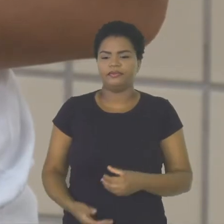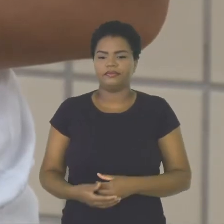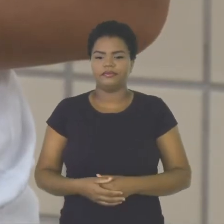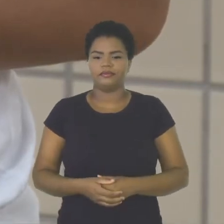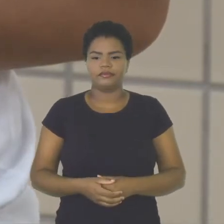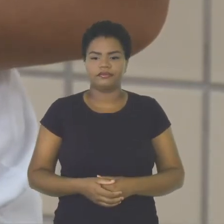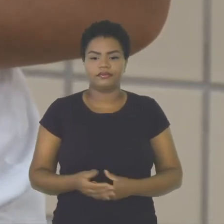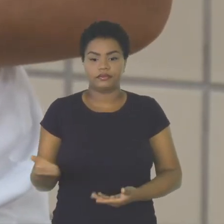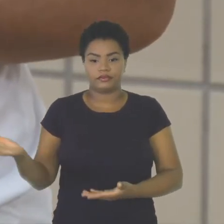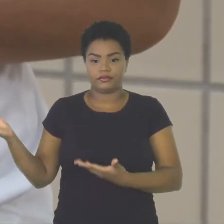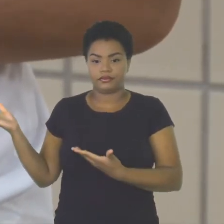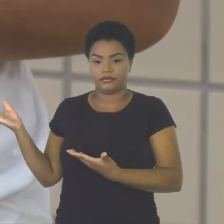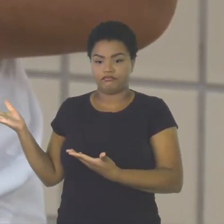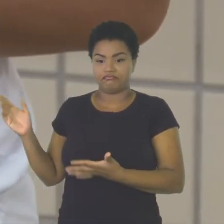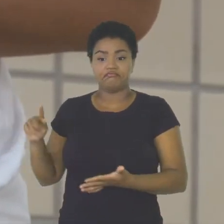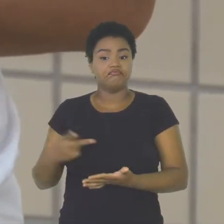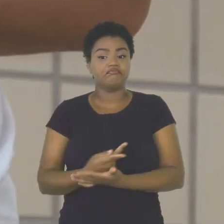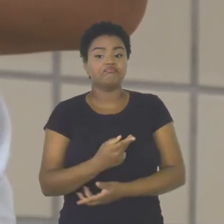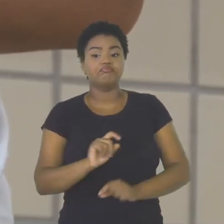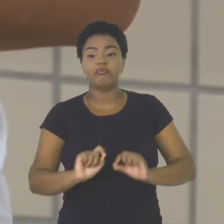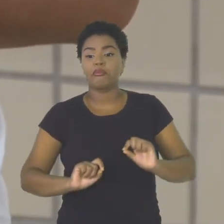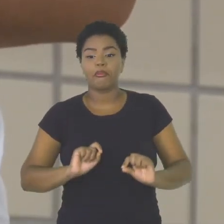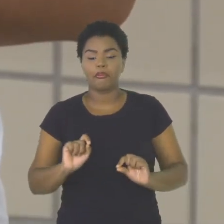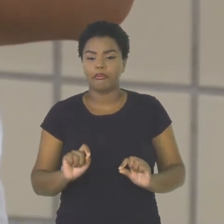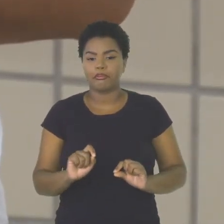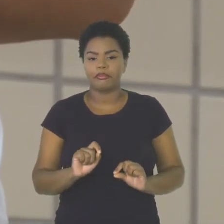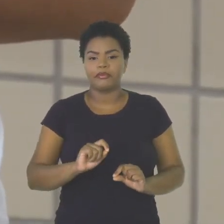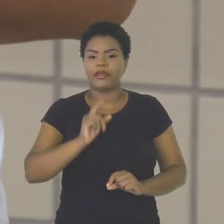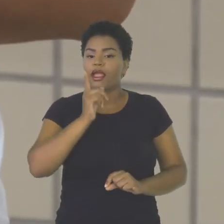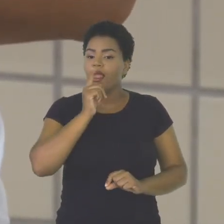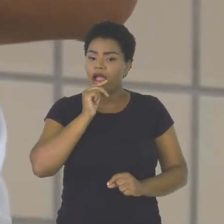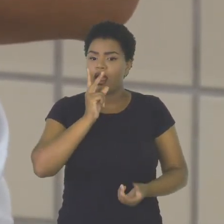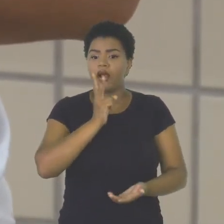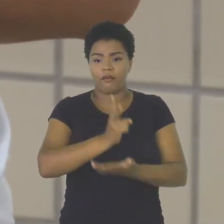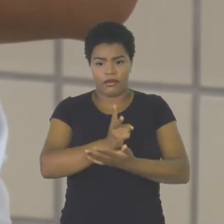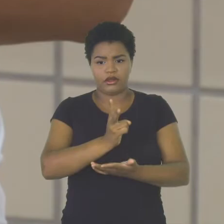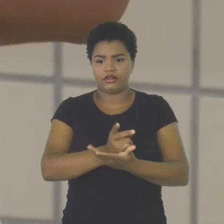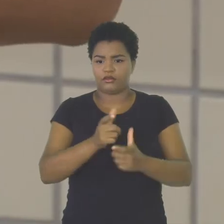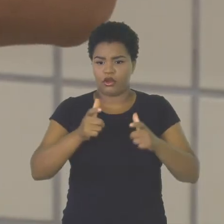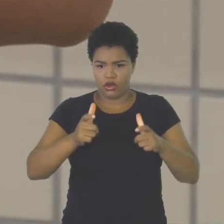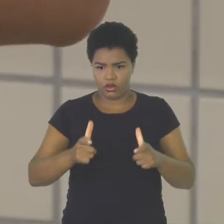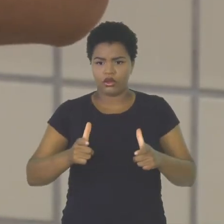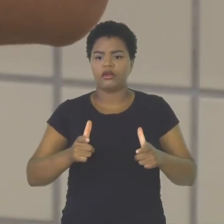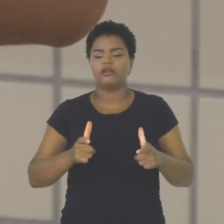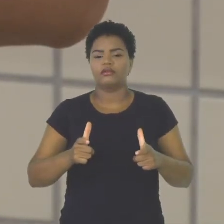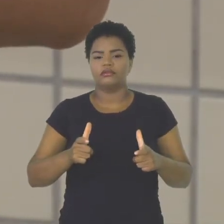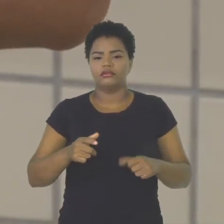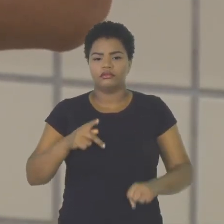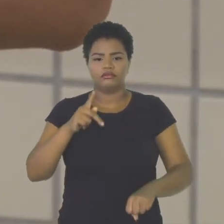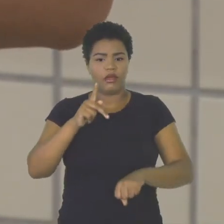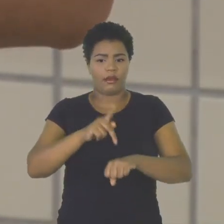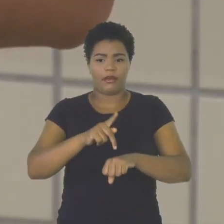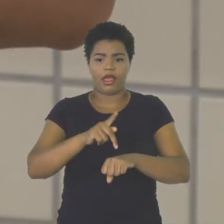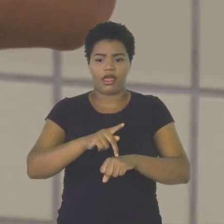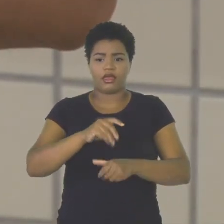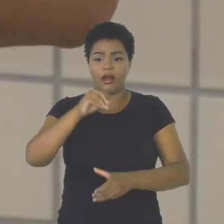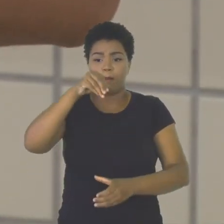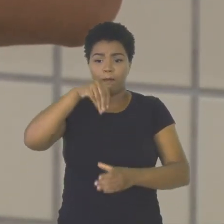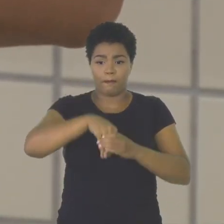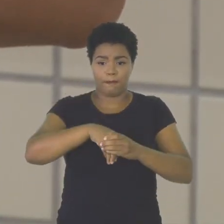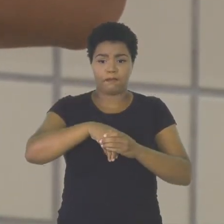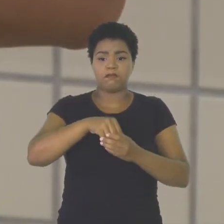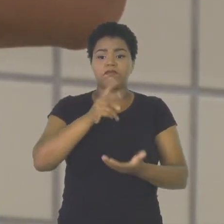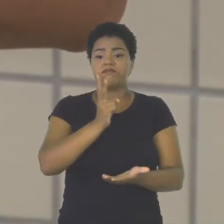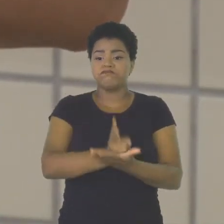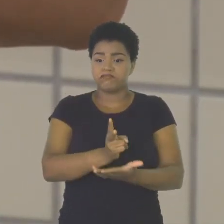Olha, o que aconteceu? A minha água continua no mesmo lugar. A minha pedra, ela ocupou o mesmo espaço